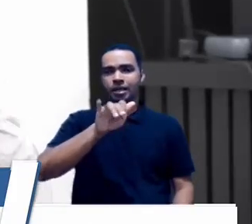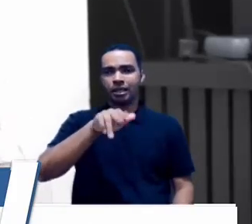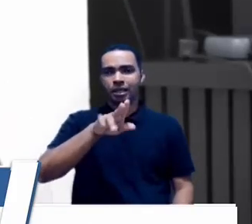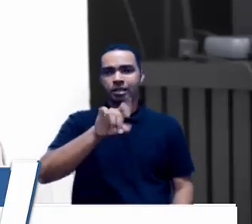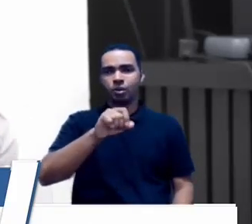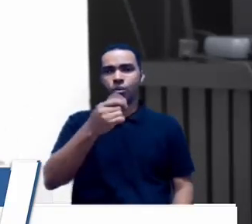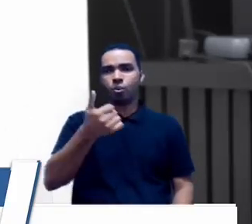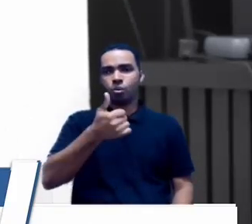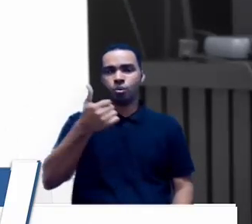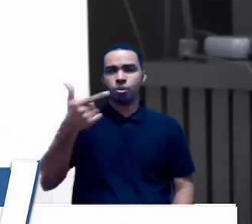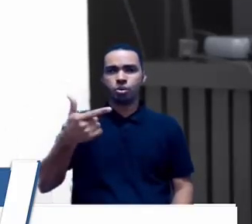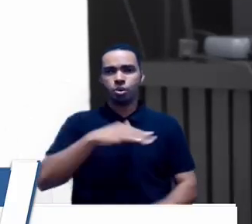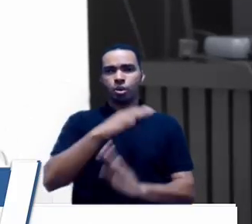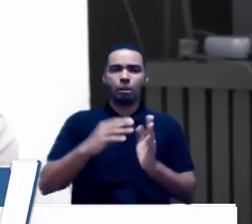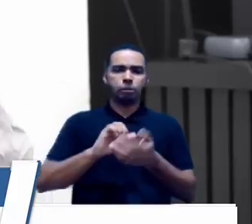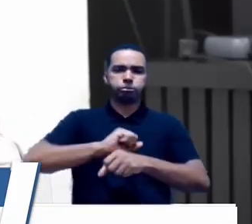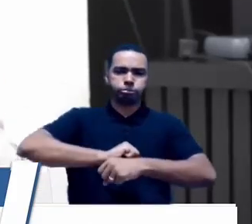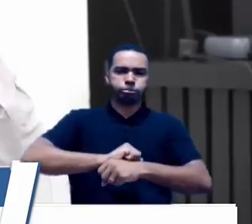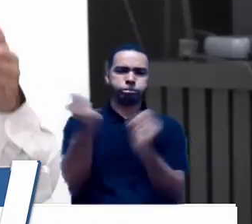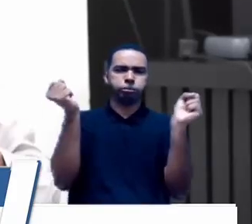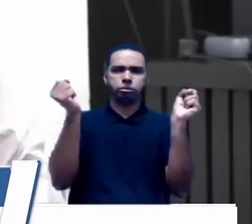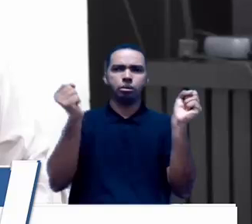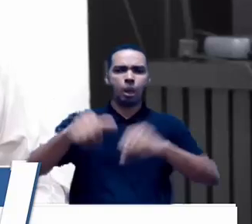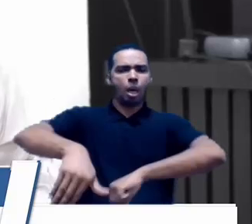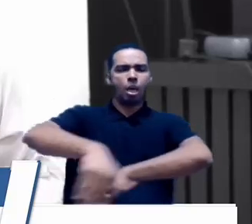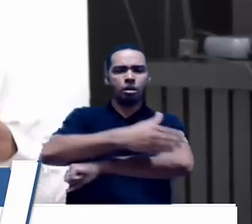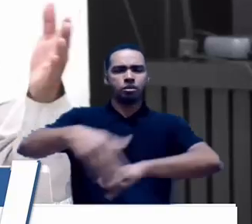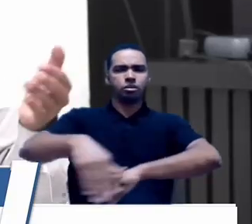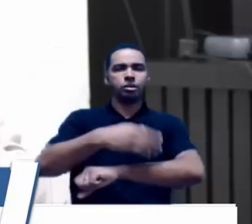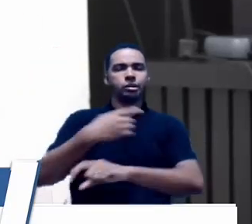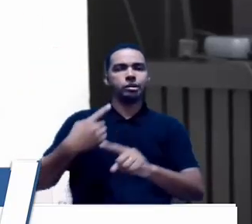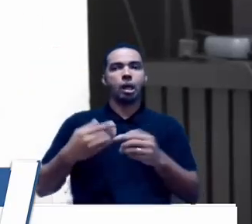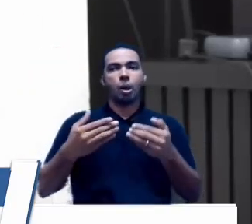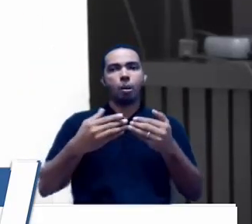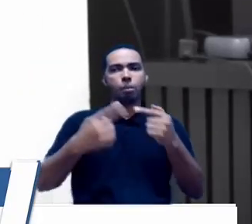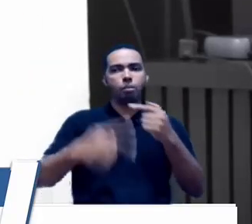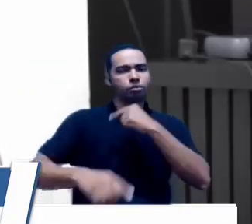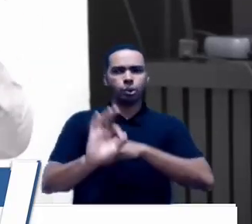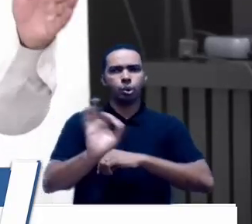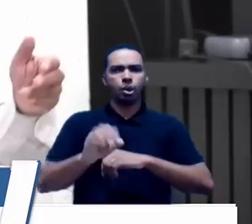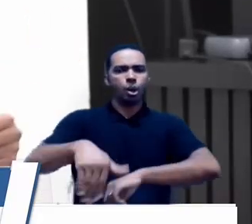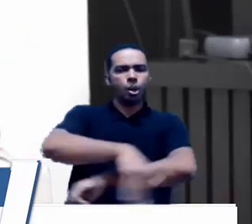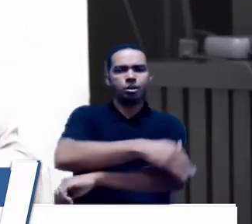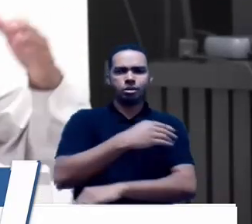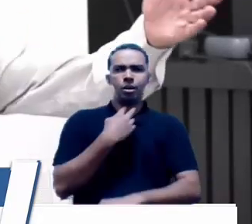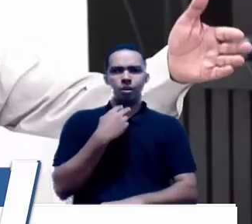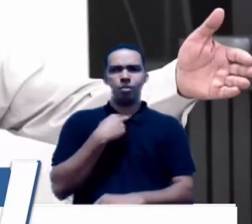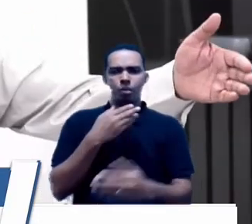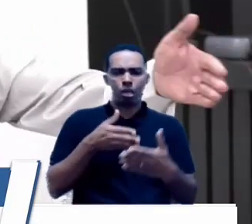a passagem de uma rua, né, que é proibido, nem estrada de roça, ela pode ser obstruída. Agora, como pode, vai